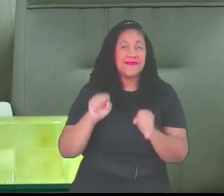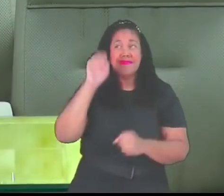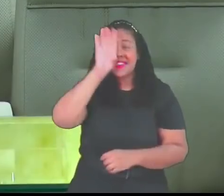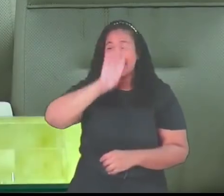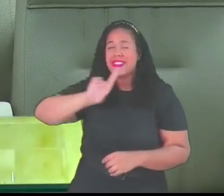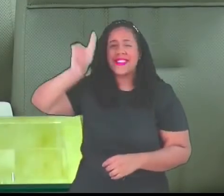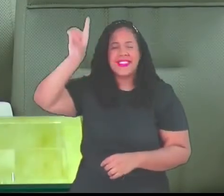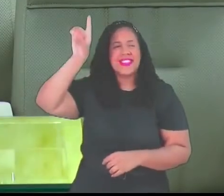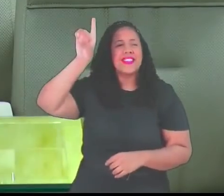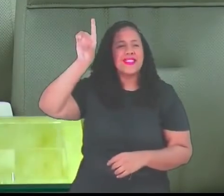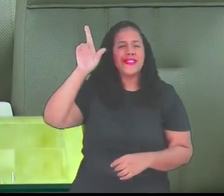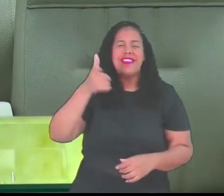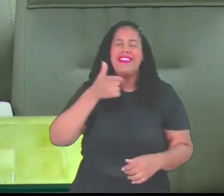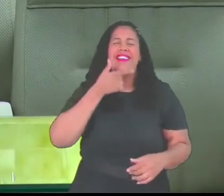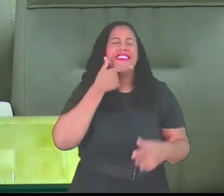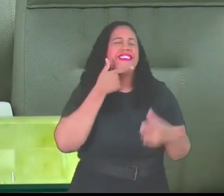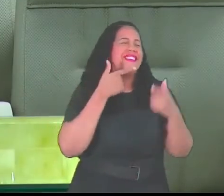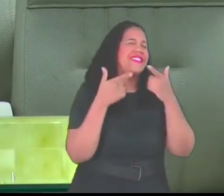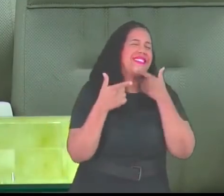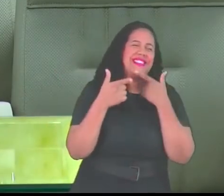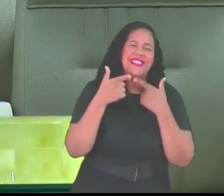Deus está rindo no céu,